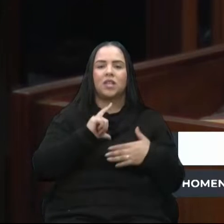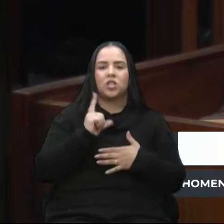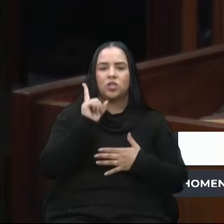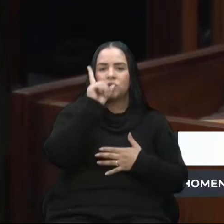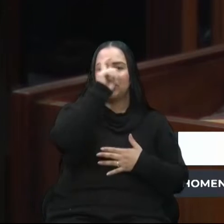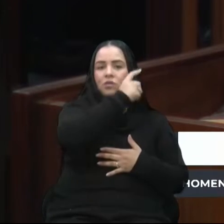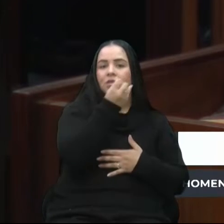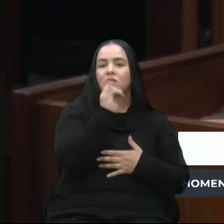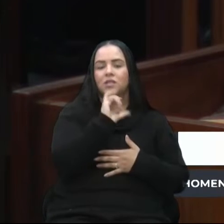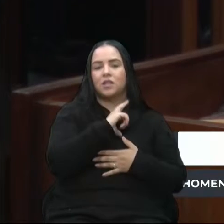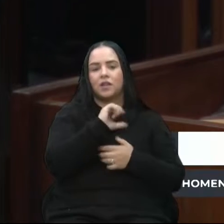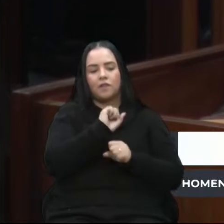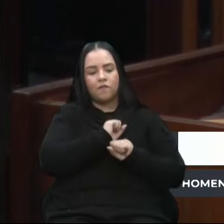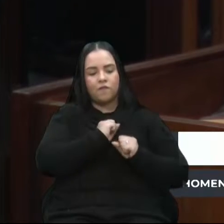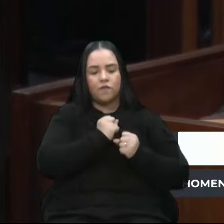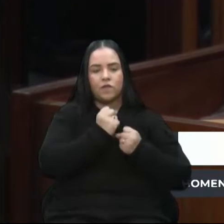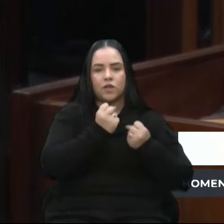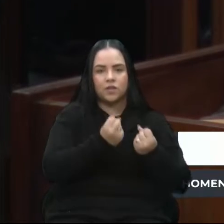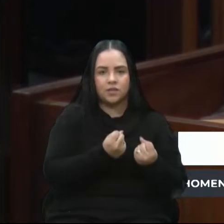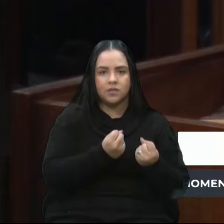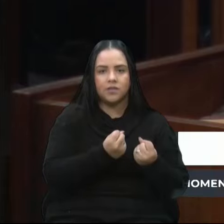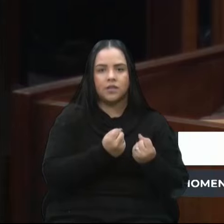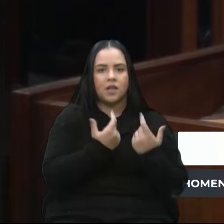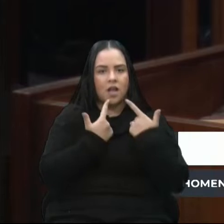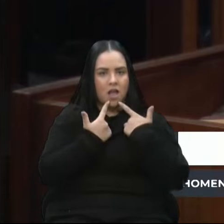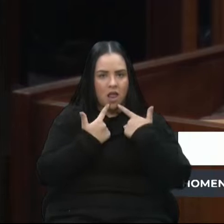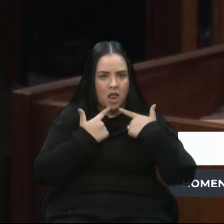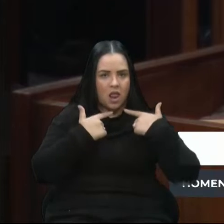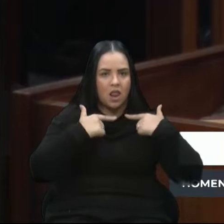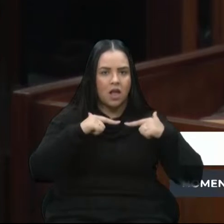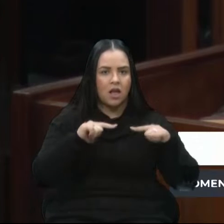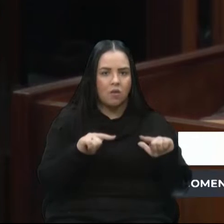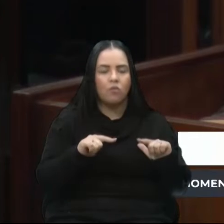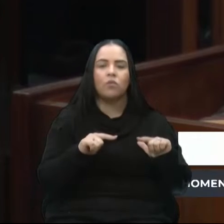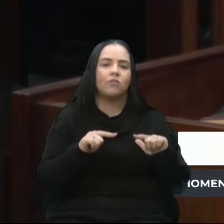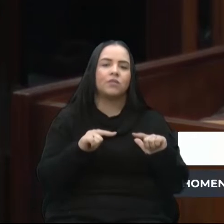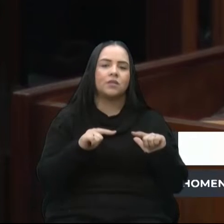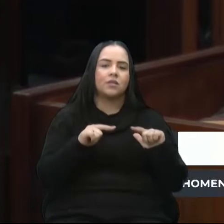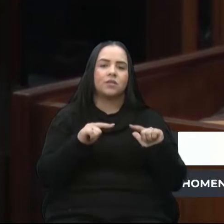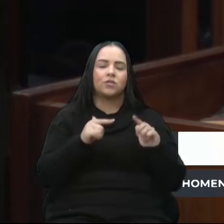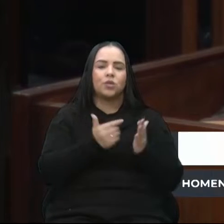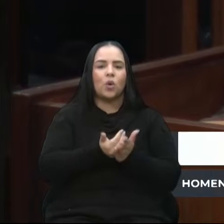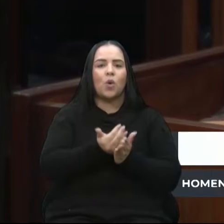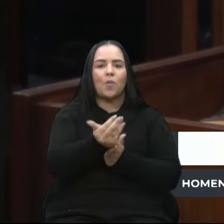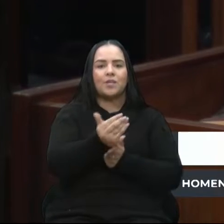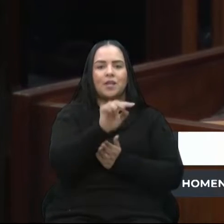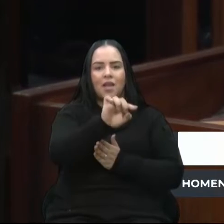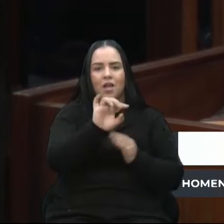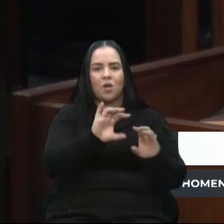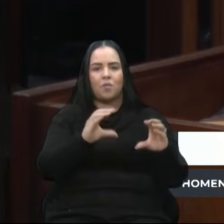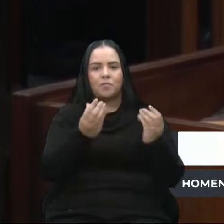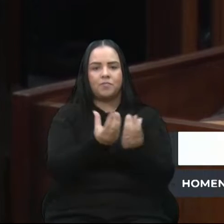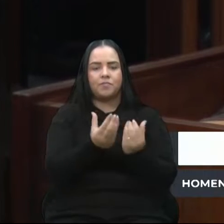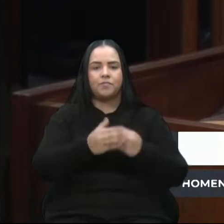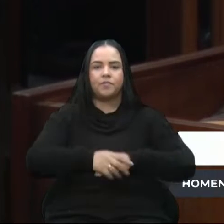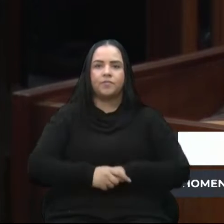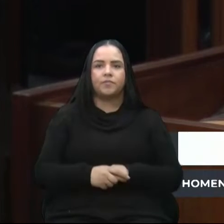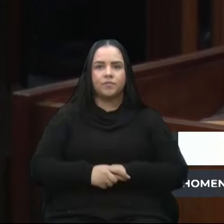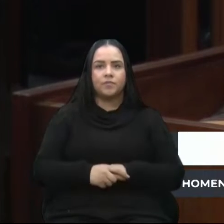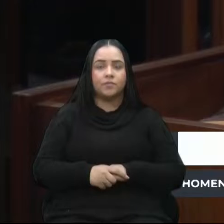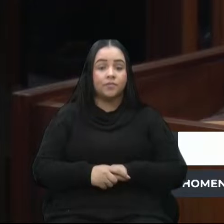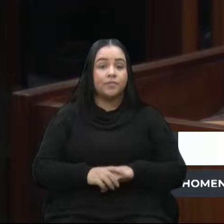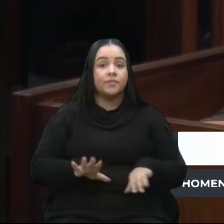mais força na sua língua de origem daquela comunidade.